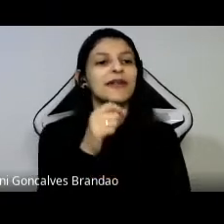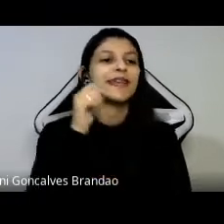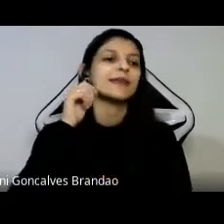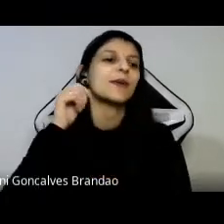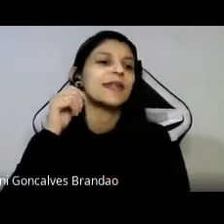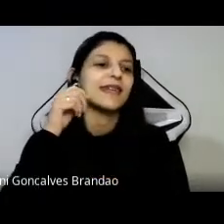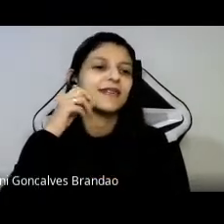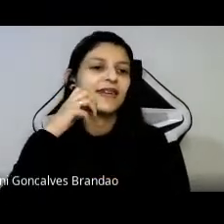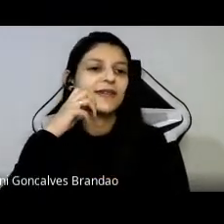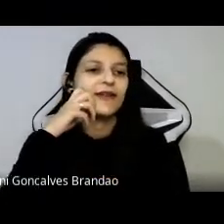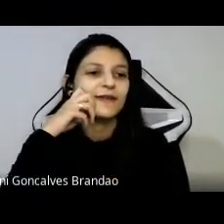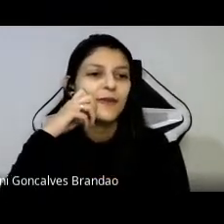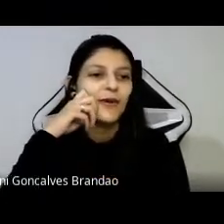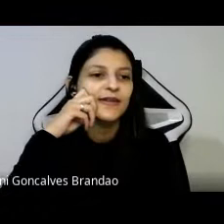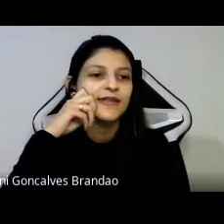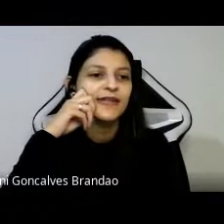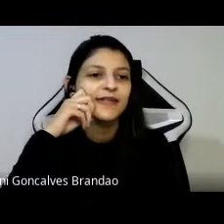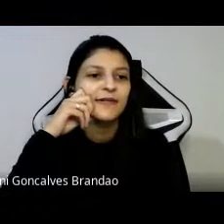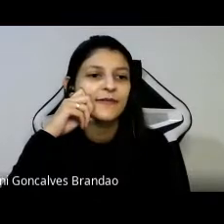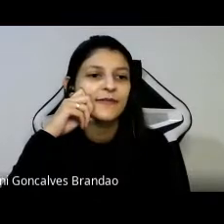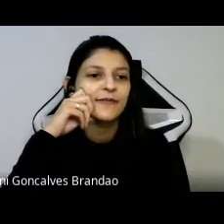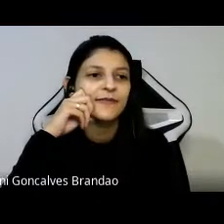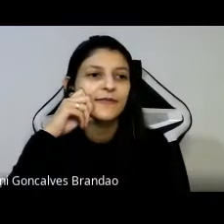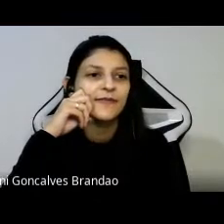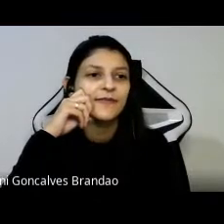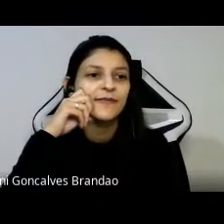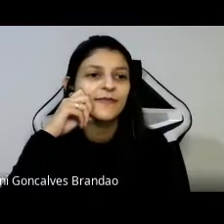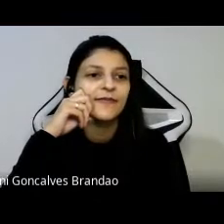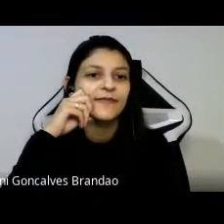Outros, podem responder. Já teve resposta.